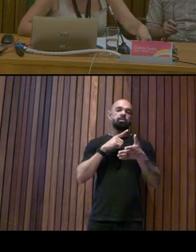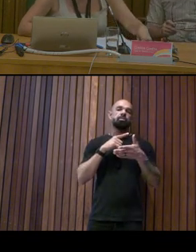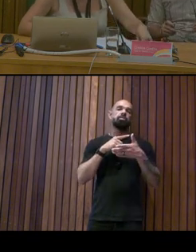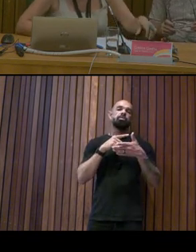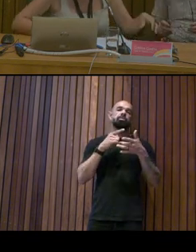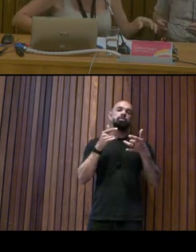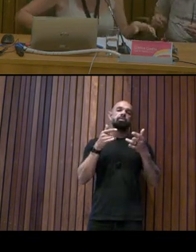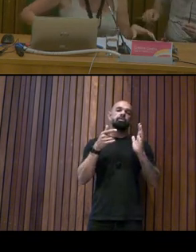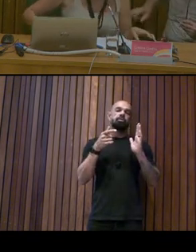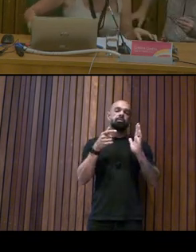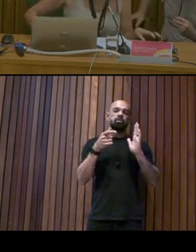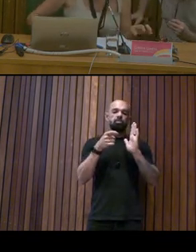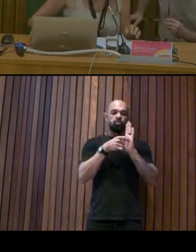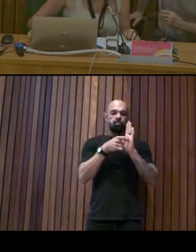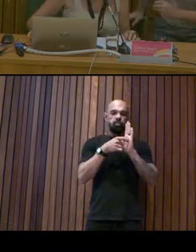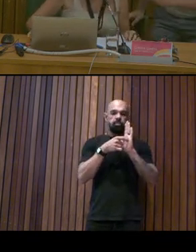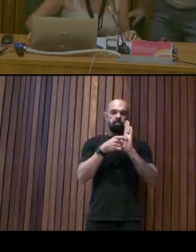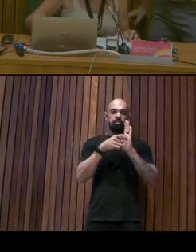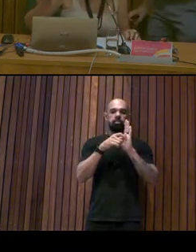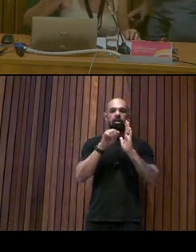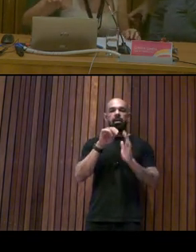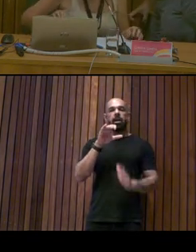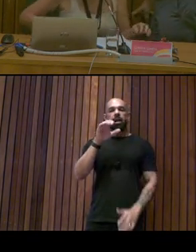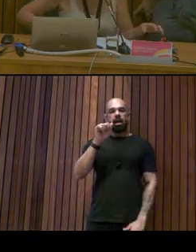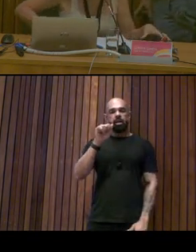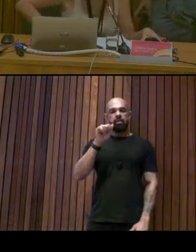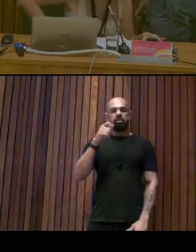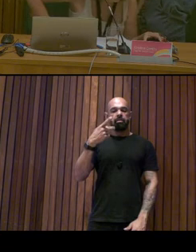da Fiocruz.